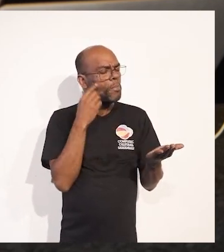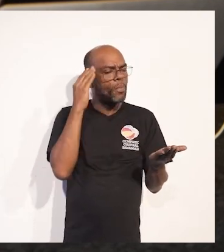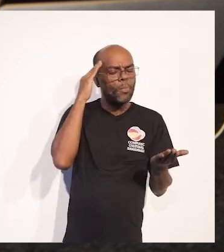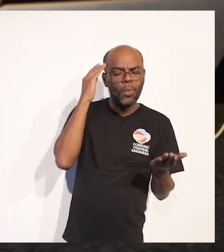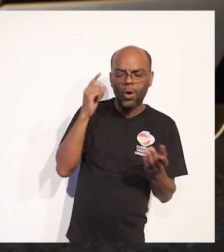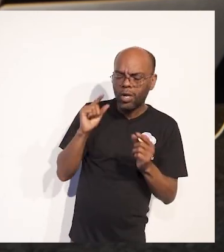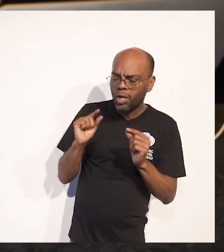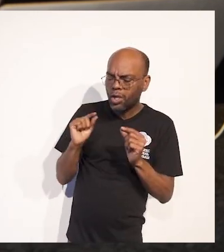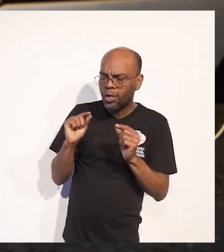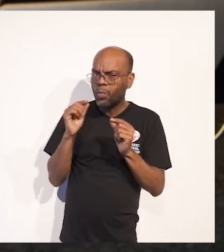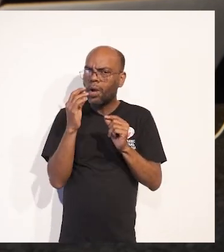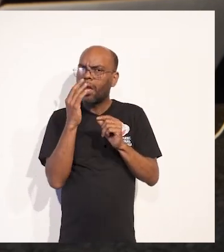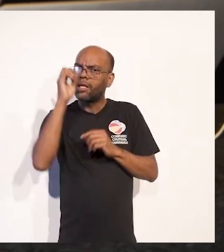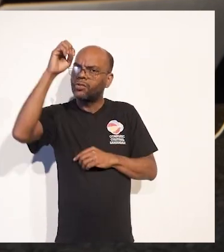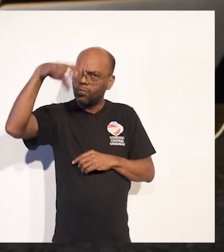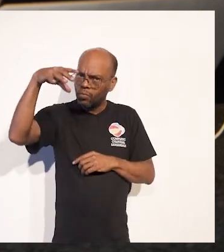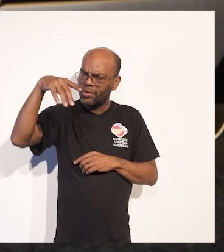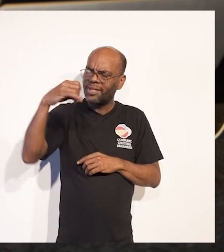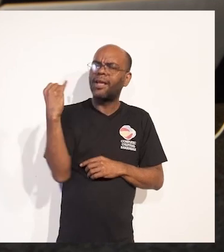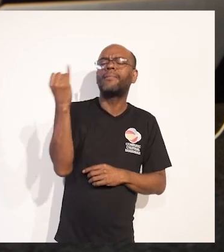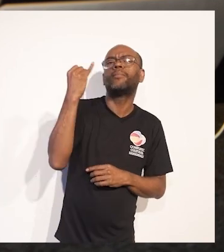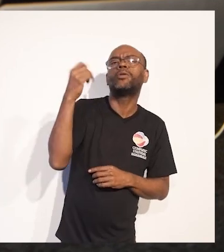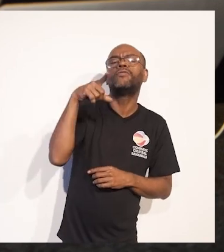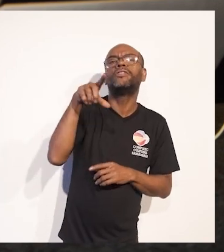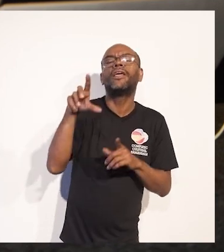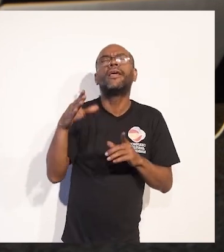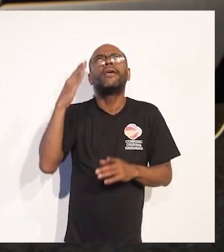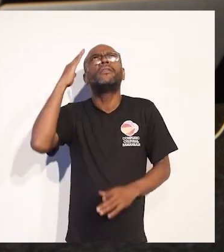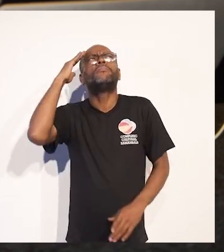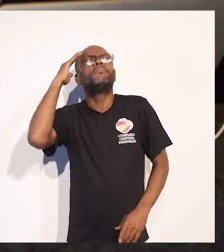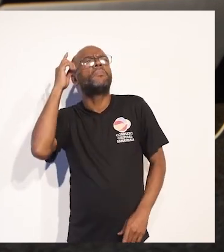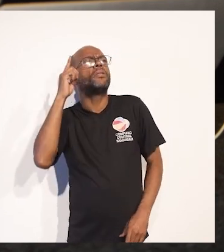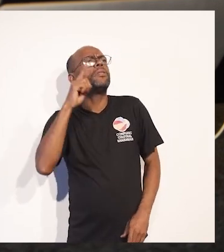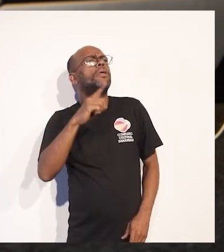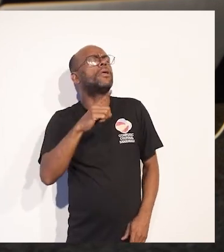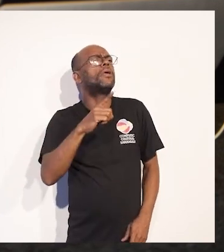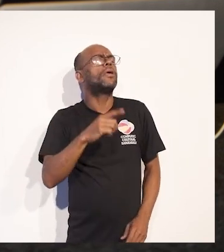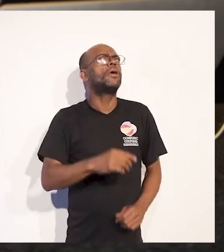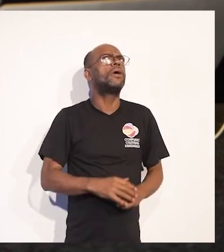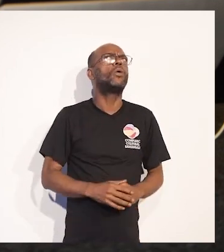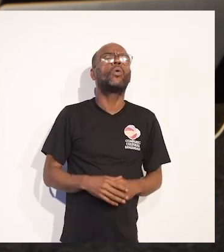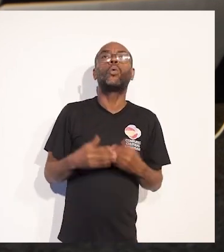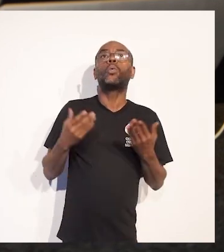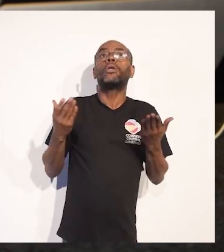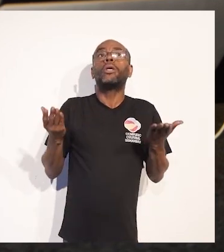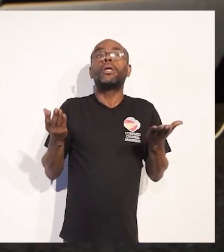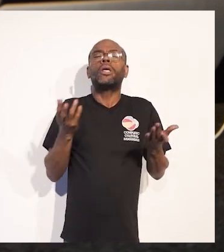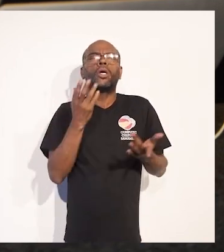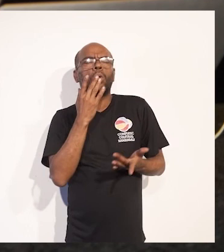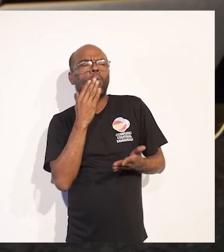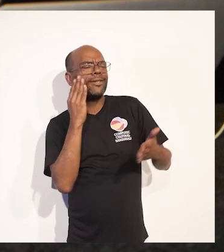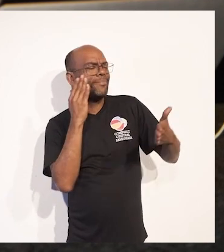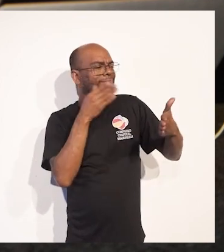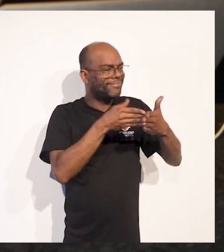compor o seu espetáculo, é importante você pegar e ver o que cor ele está